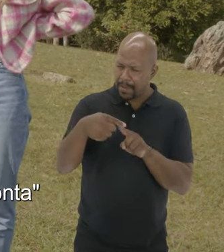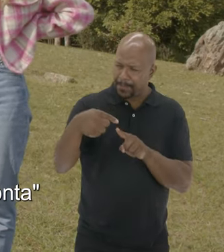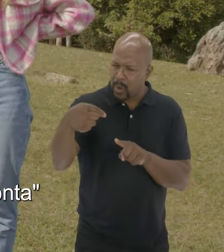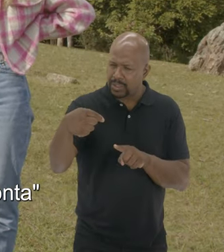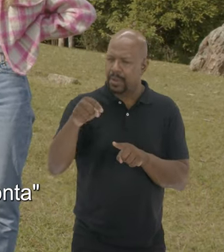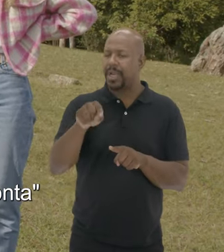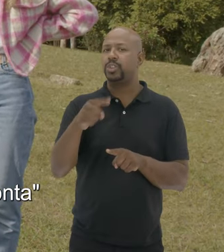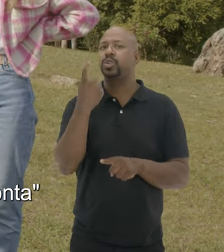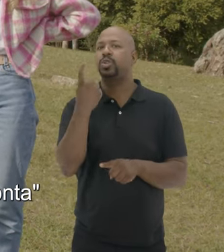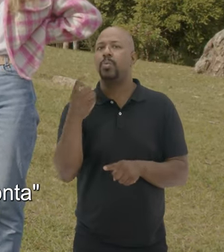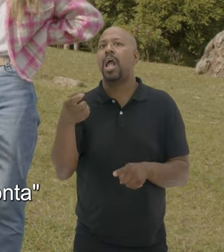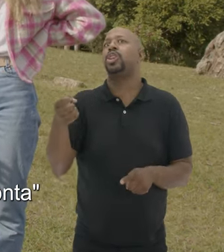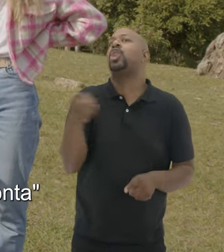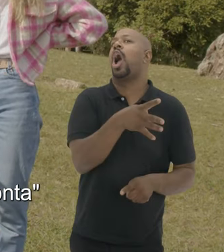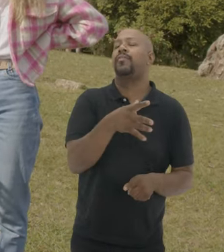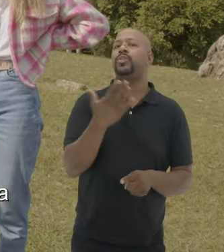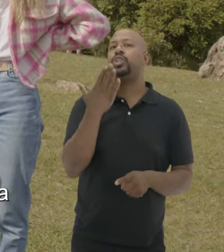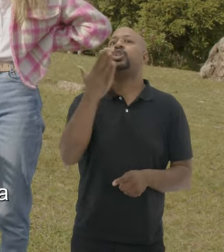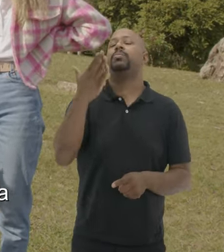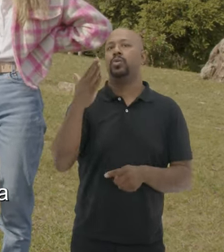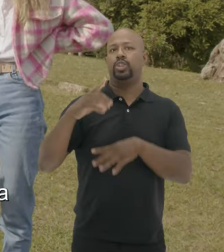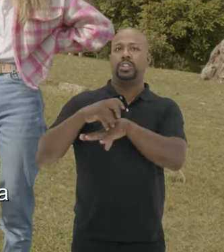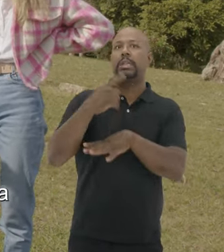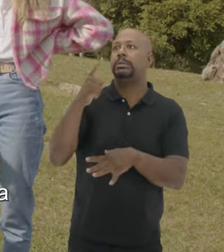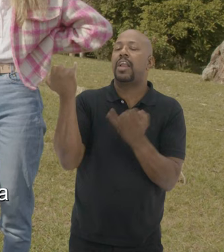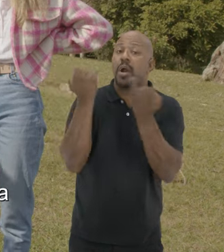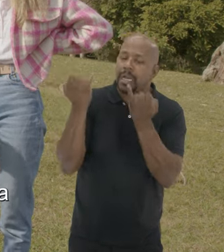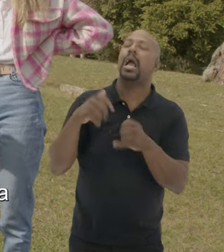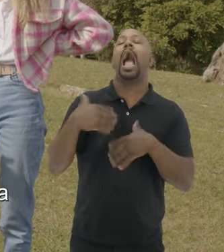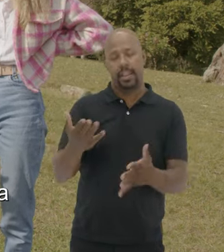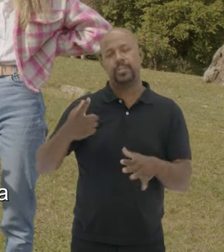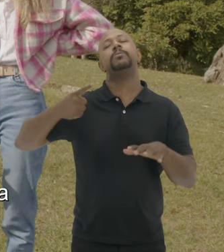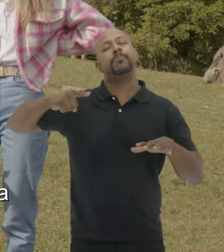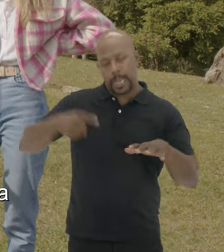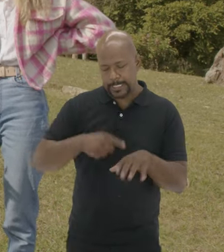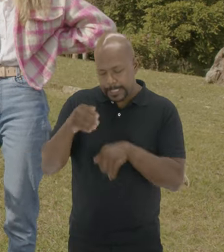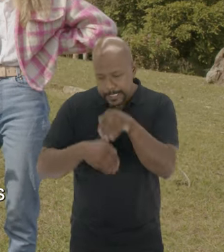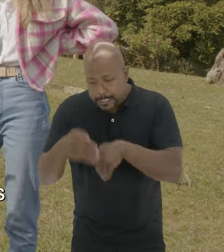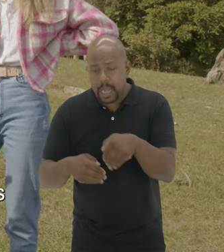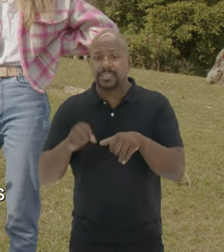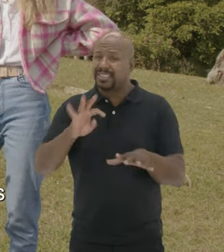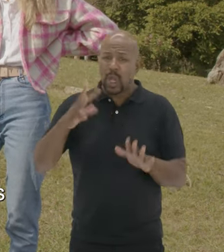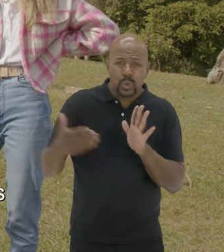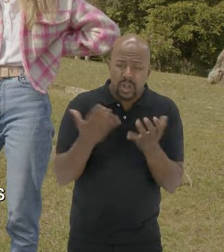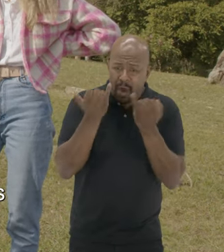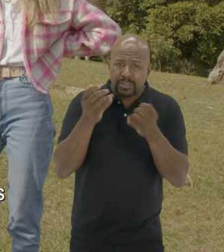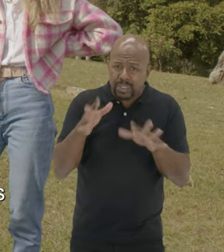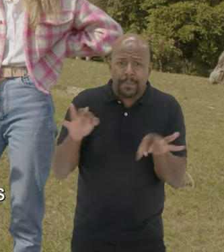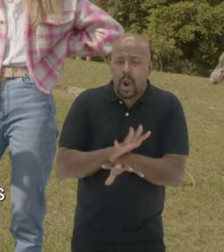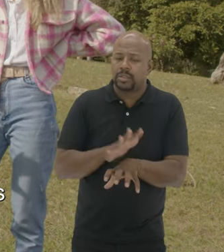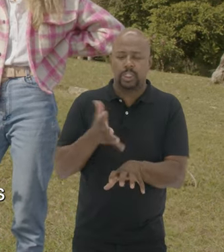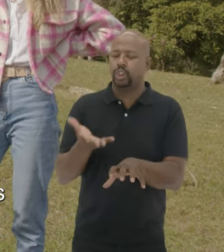parecendo uma ponta na verdade de uma nova espécie que tu não tem informação nenhuma aí sim você vai prestar atenção se caso tu tem tudo